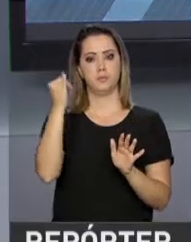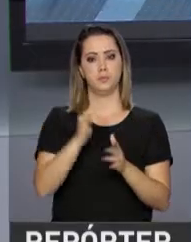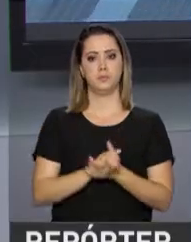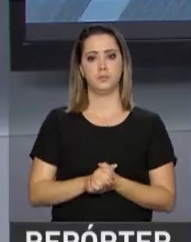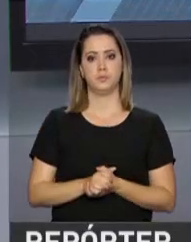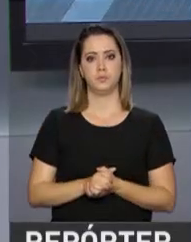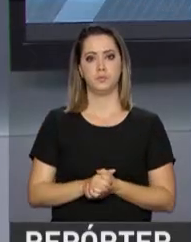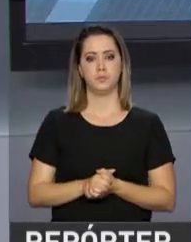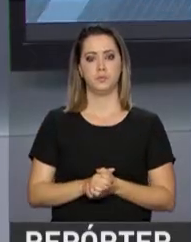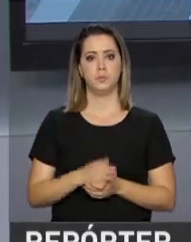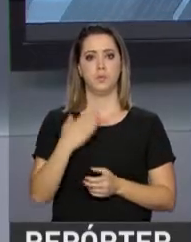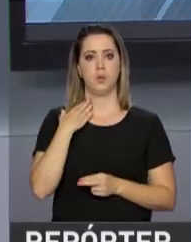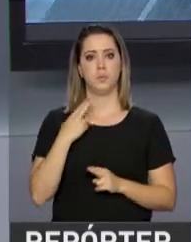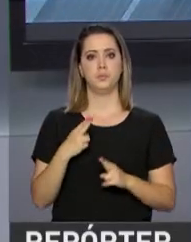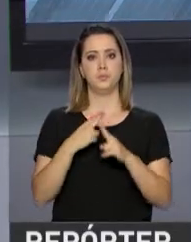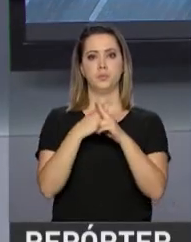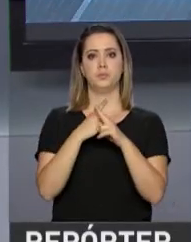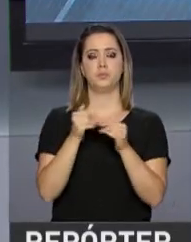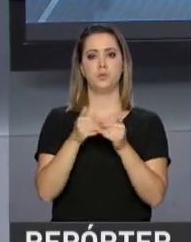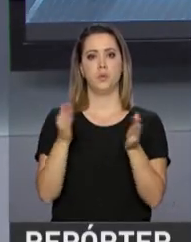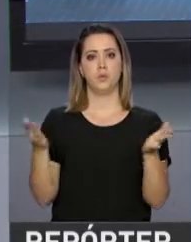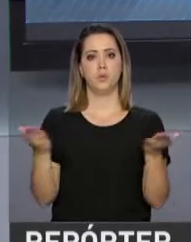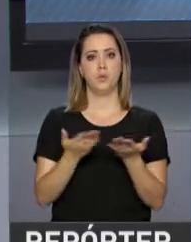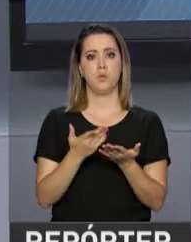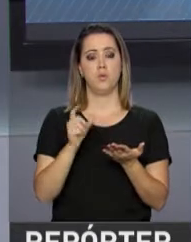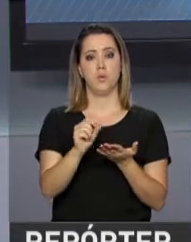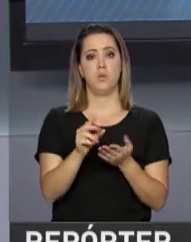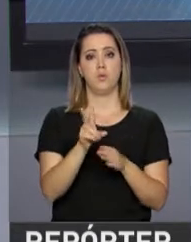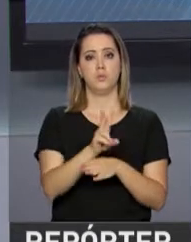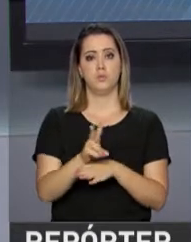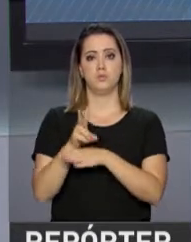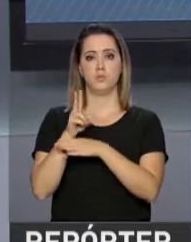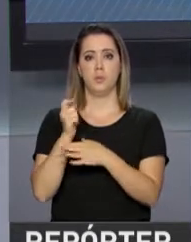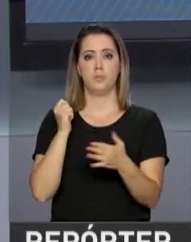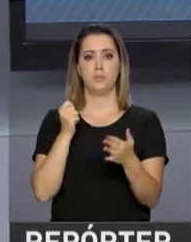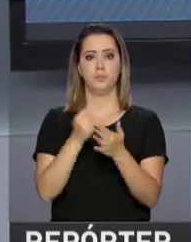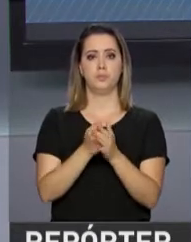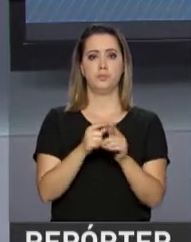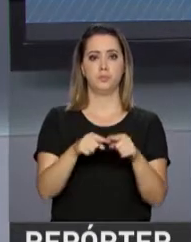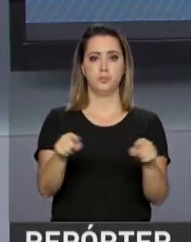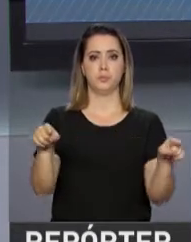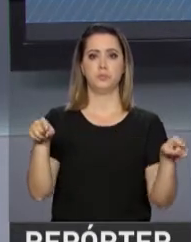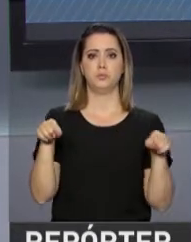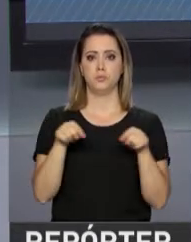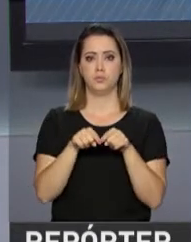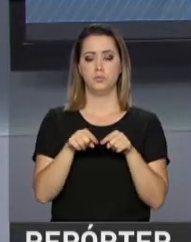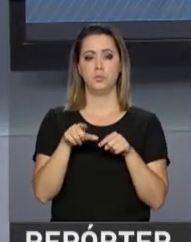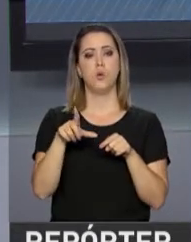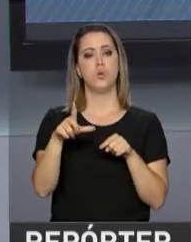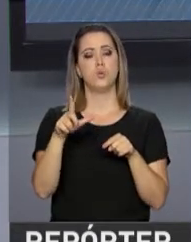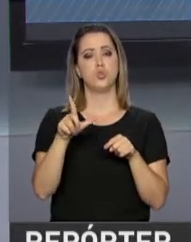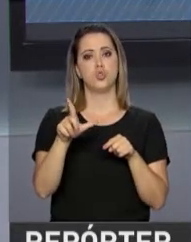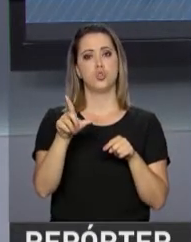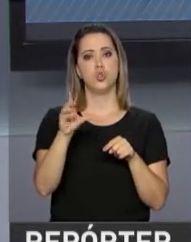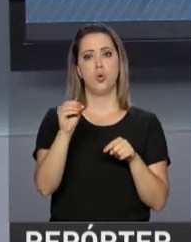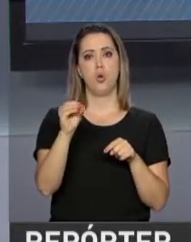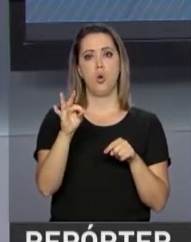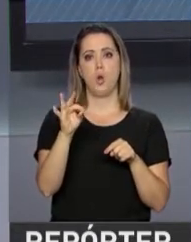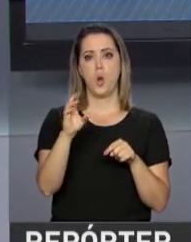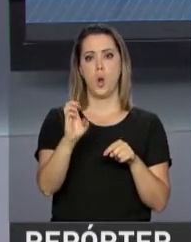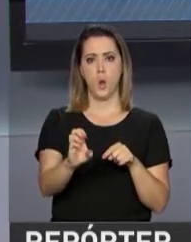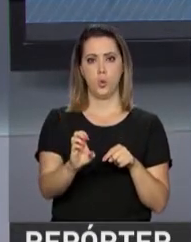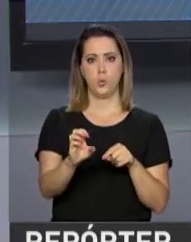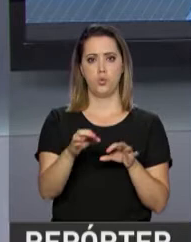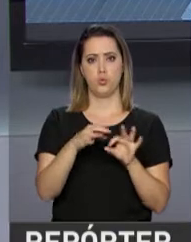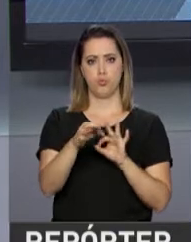a caixa econômica federal abriu linha de crédito para financiar a produção de lotes urbanizados produz